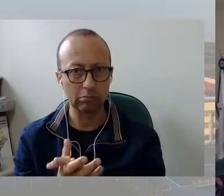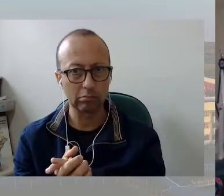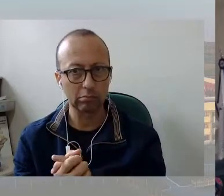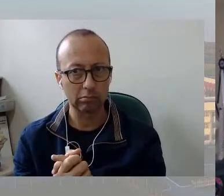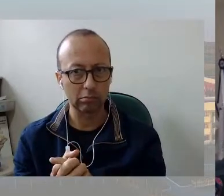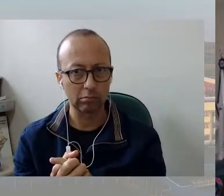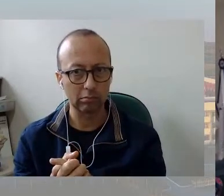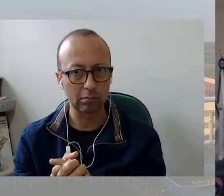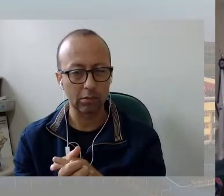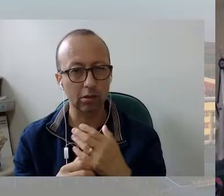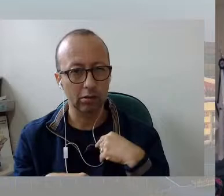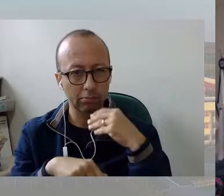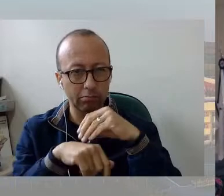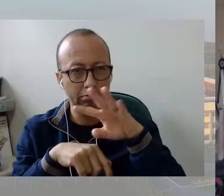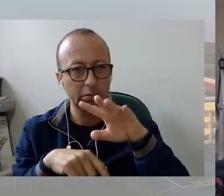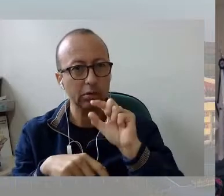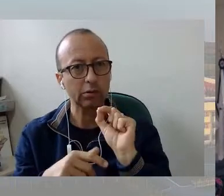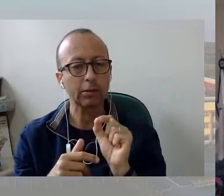A minha sugestão...